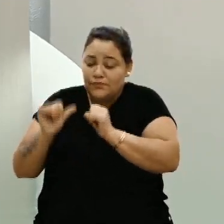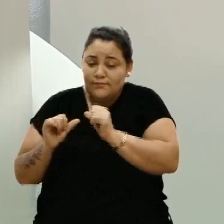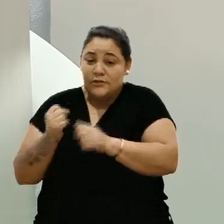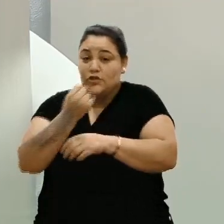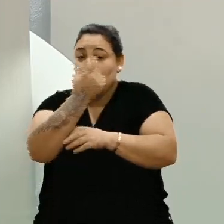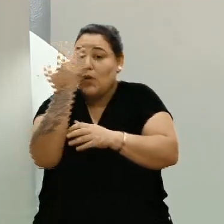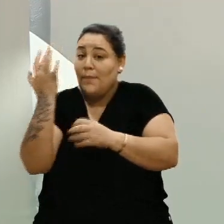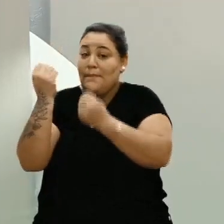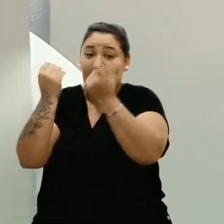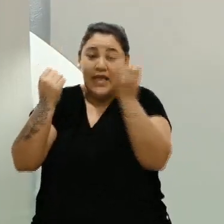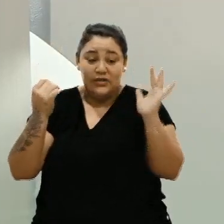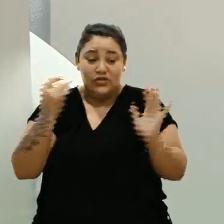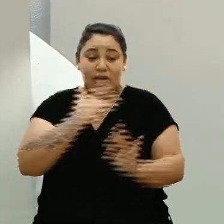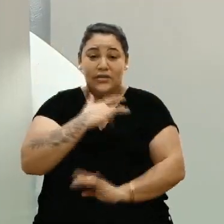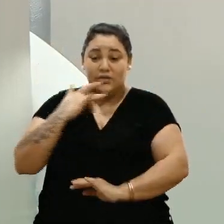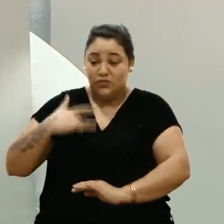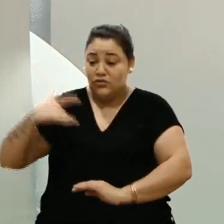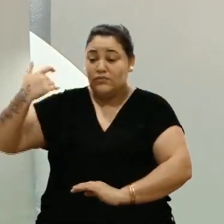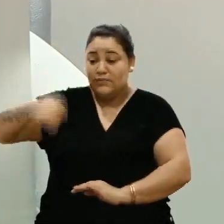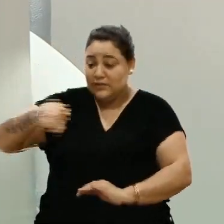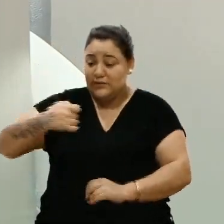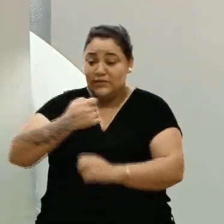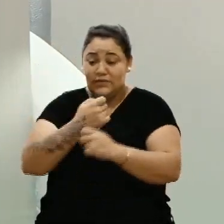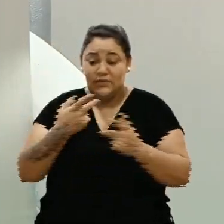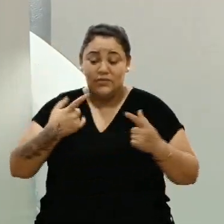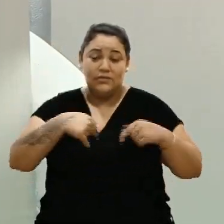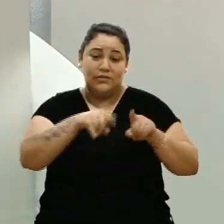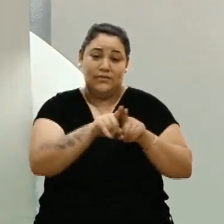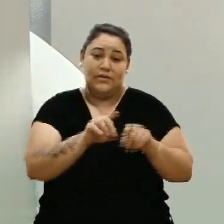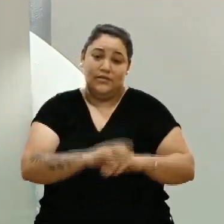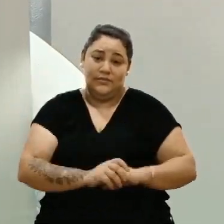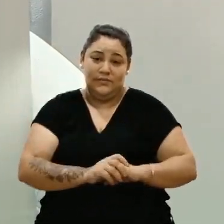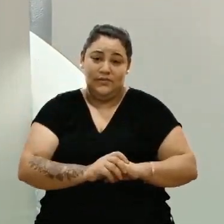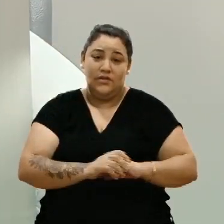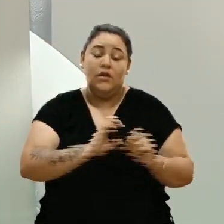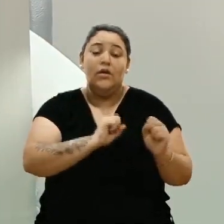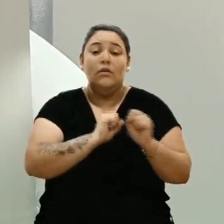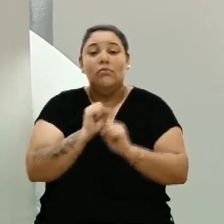saúde, precisa disso também. Pode não